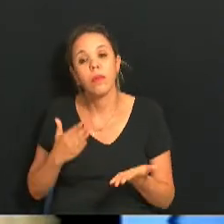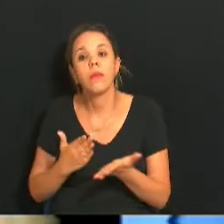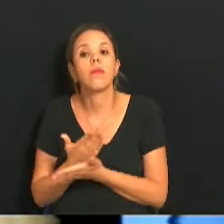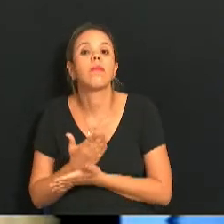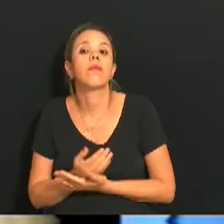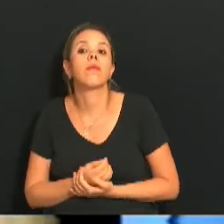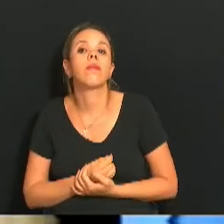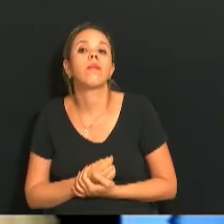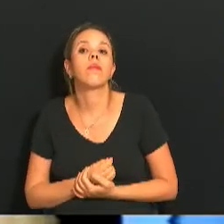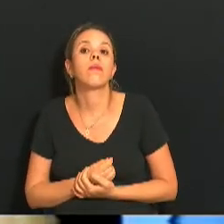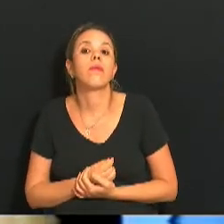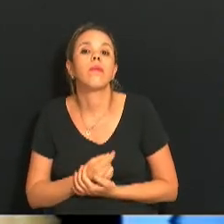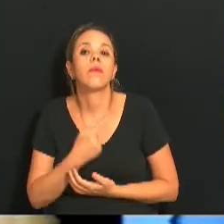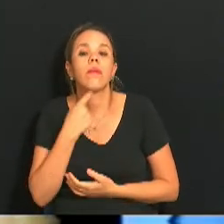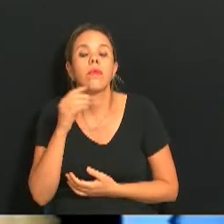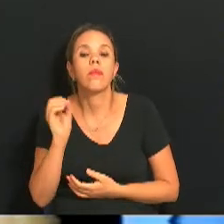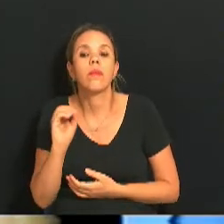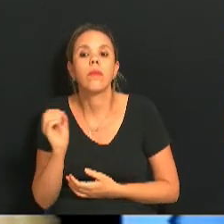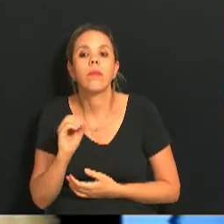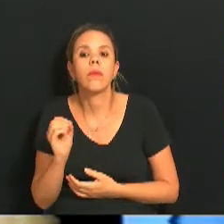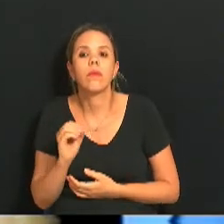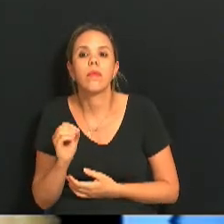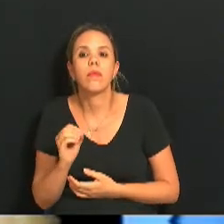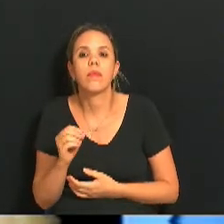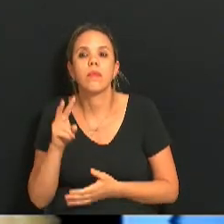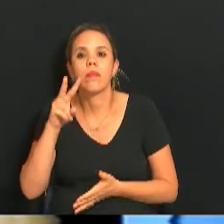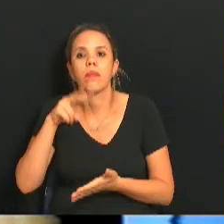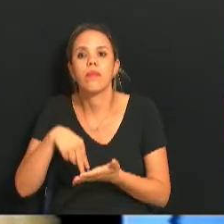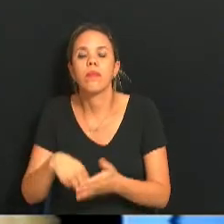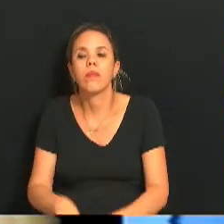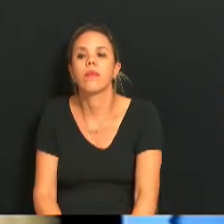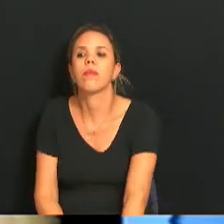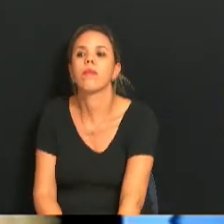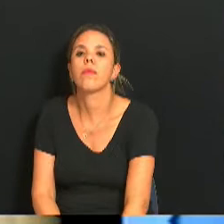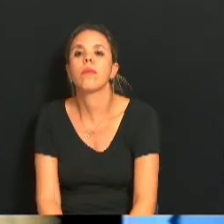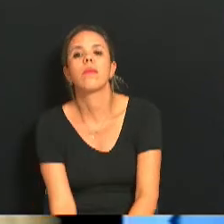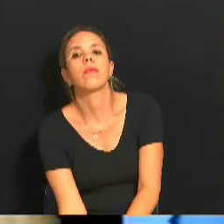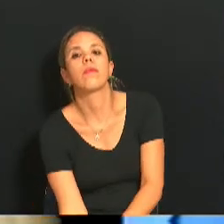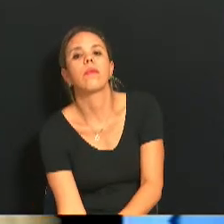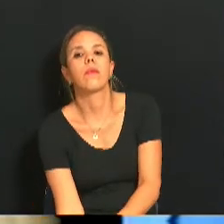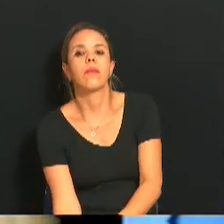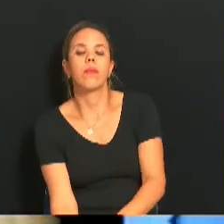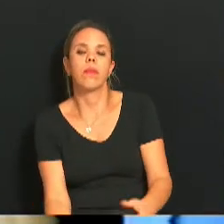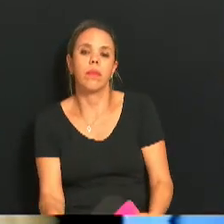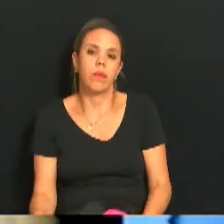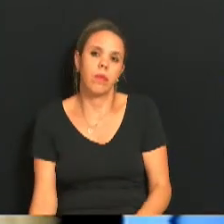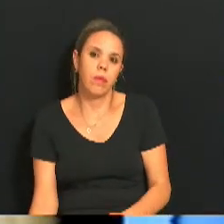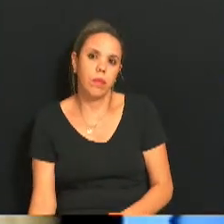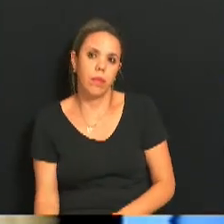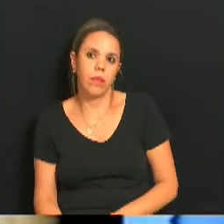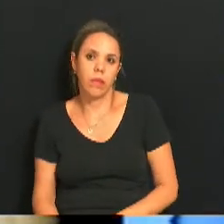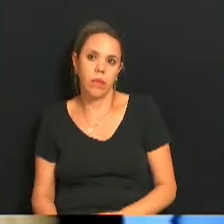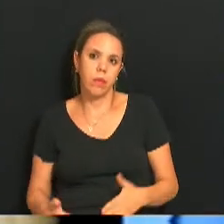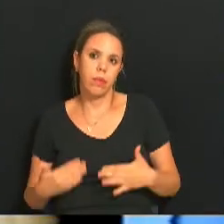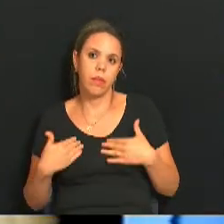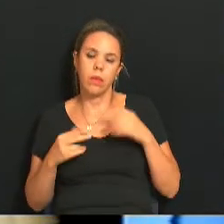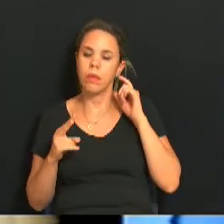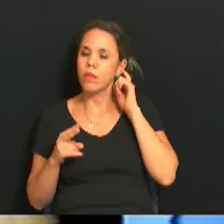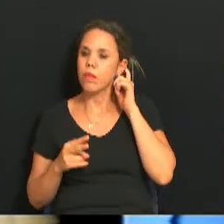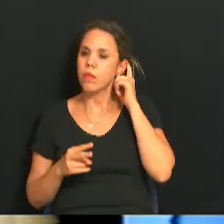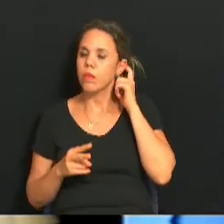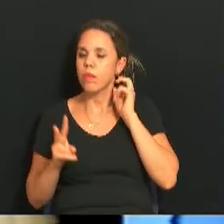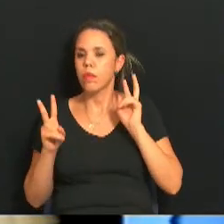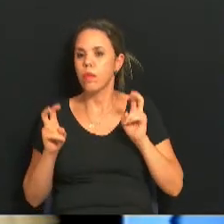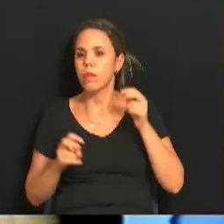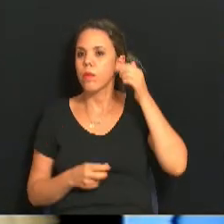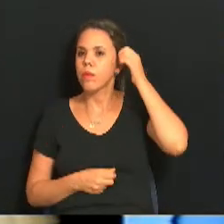pacto não resta dúvidas quando a gente é todo parágrafo seguro que se trata de um atropelamento em relação ao